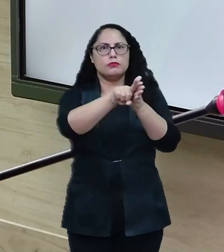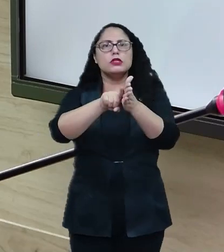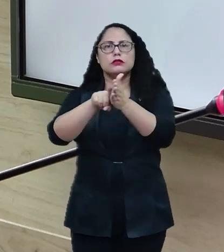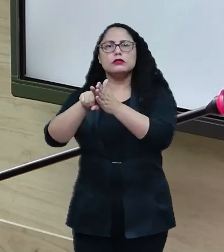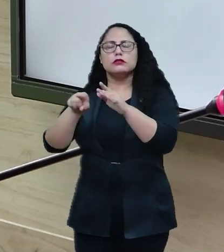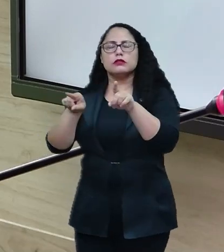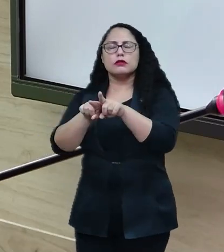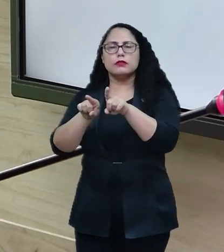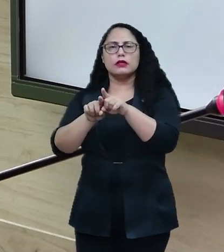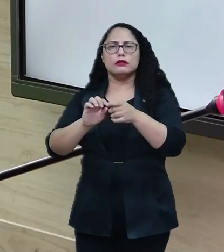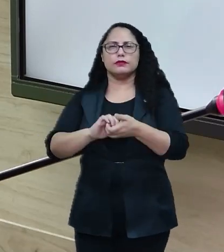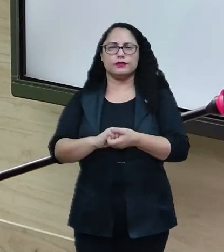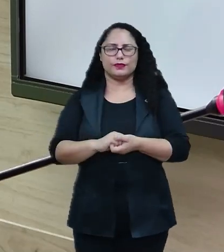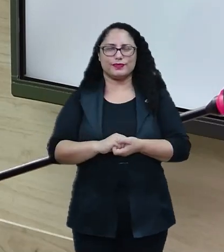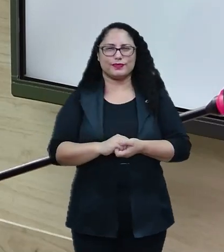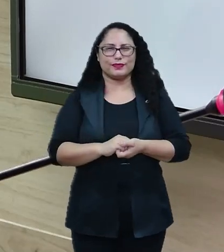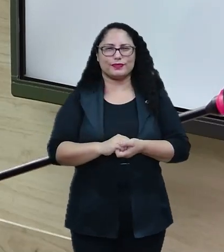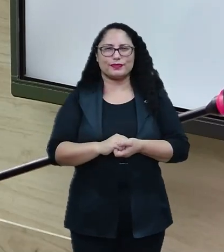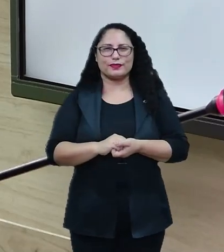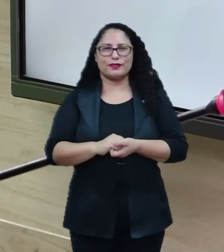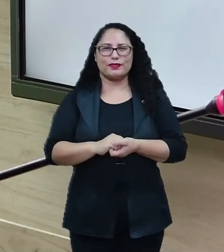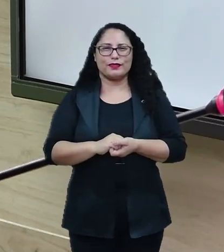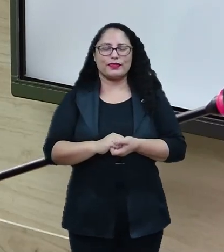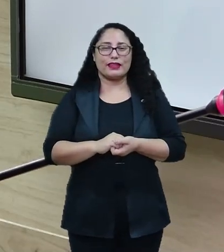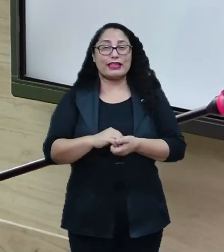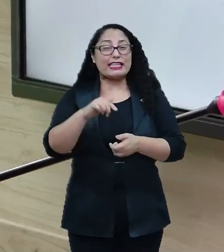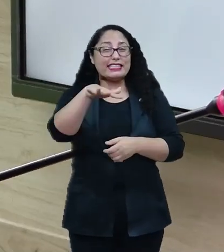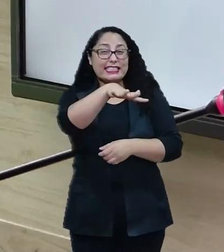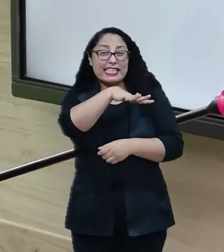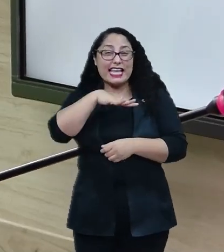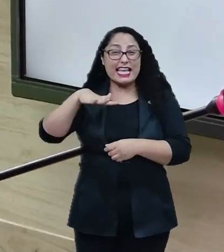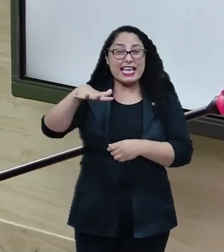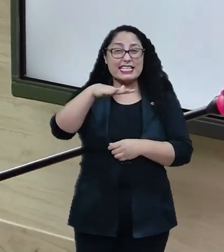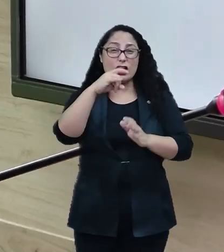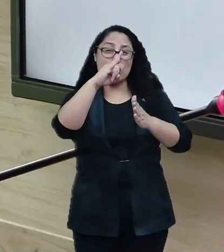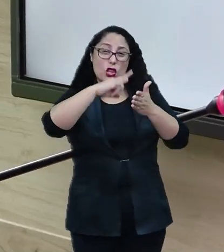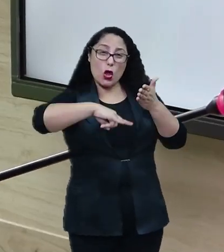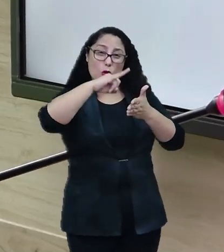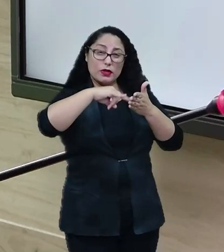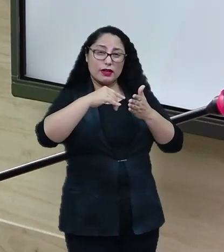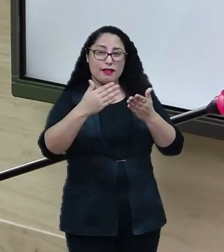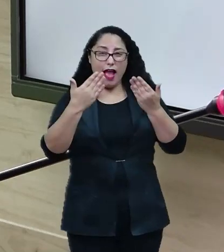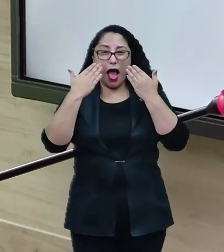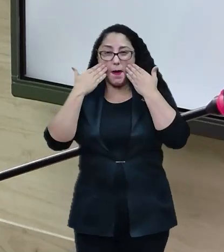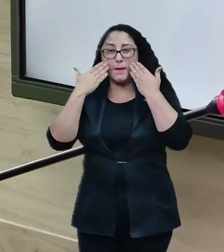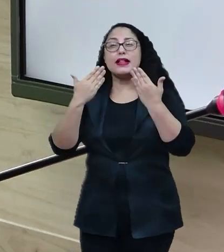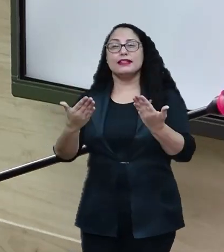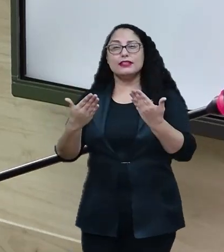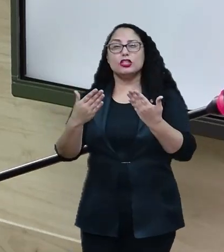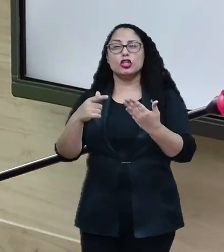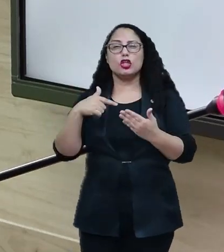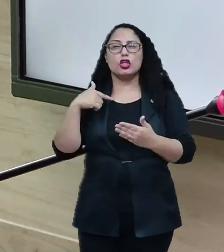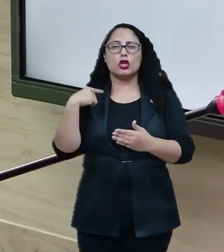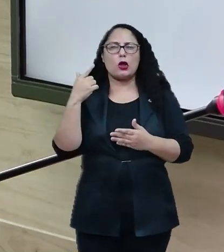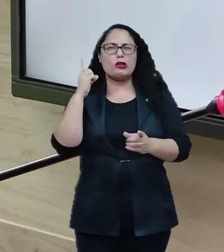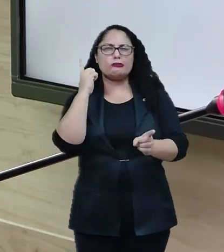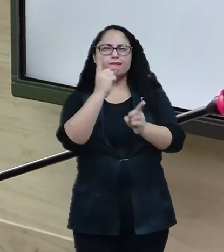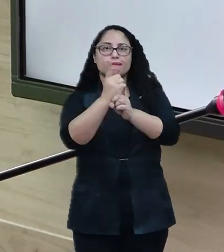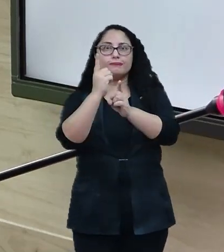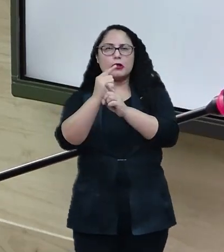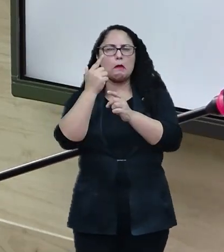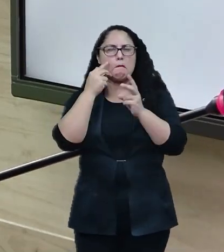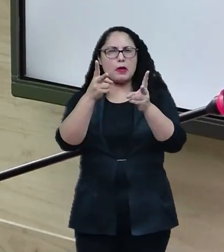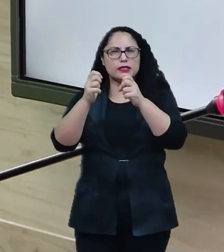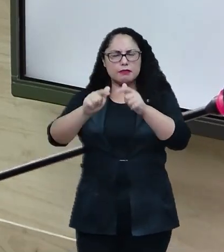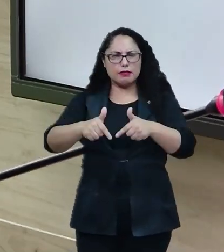pesquisa, e que nessa documentação que ele vai apresentar, a gente consiga identificar o engajamento